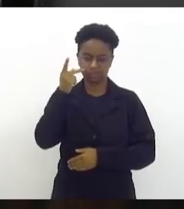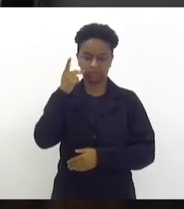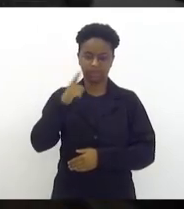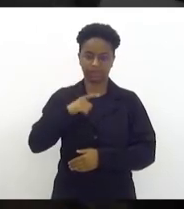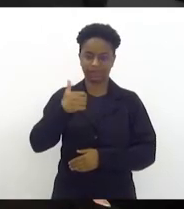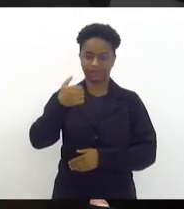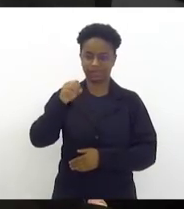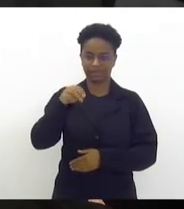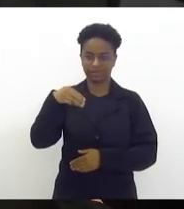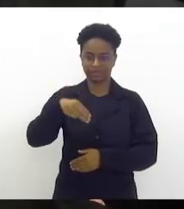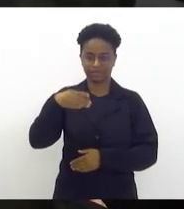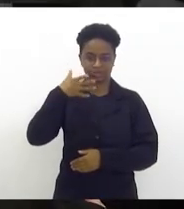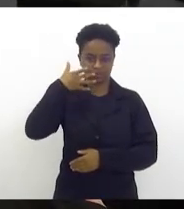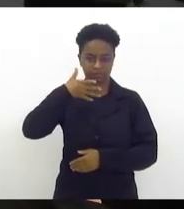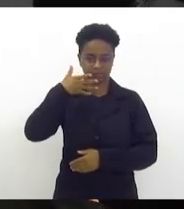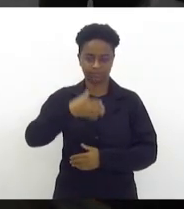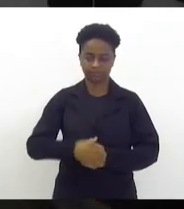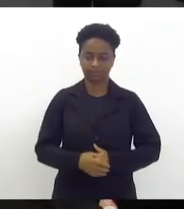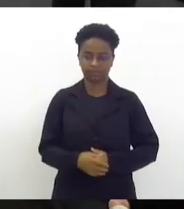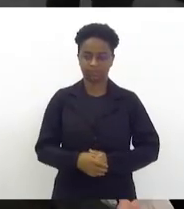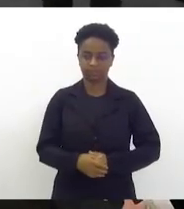de 10 minutos.